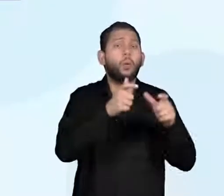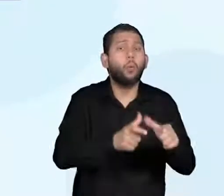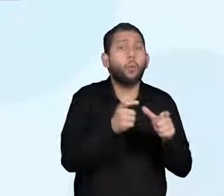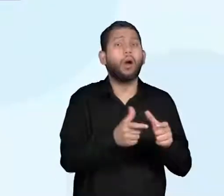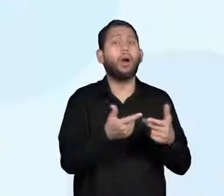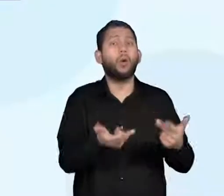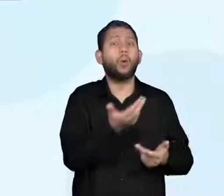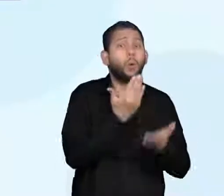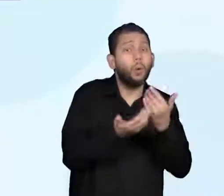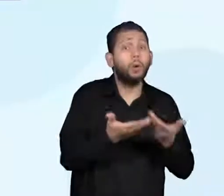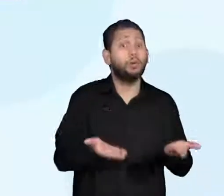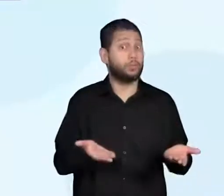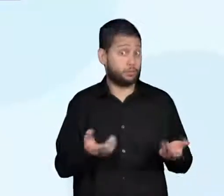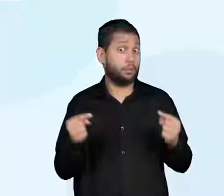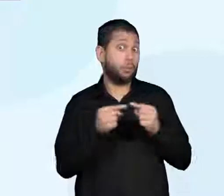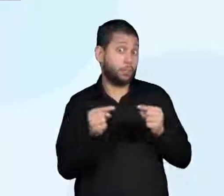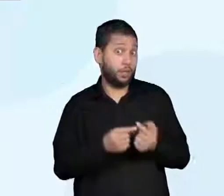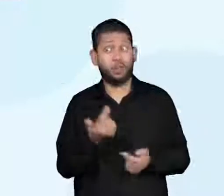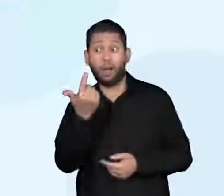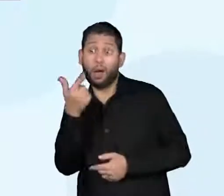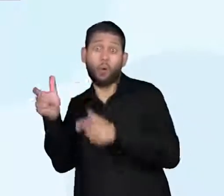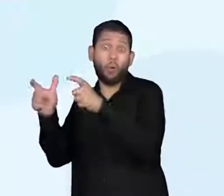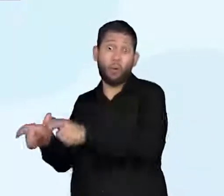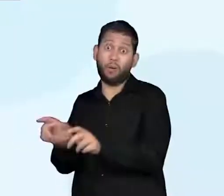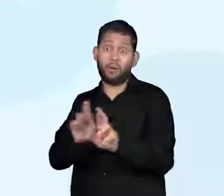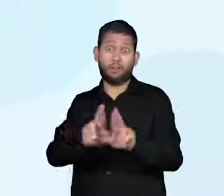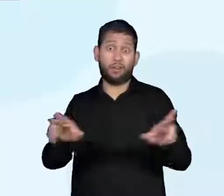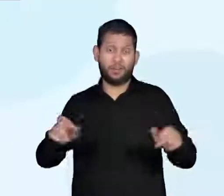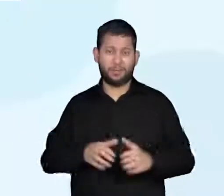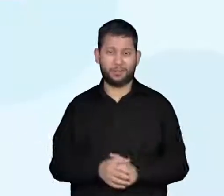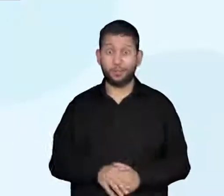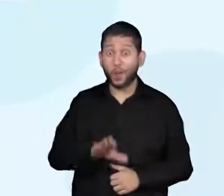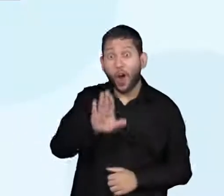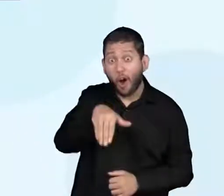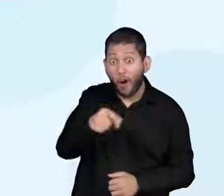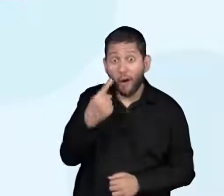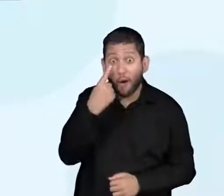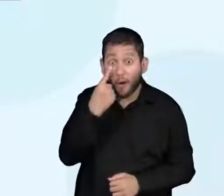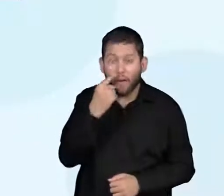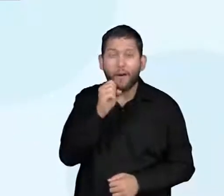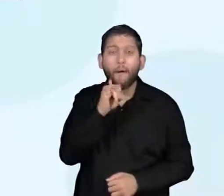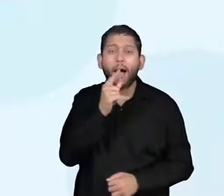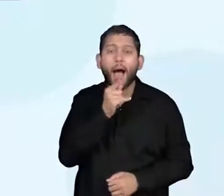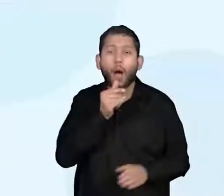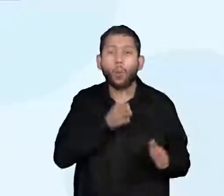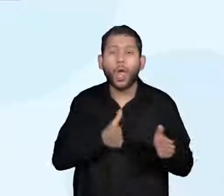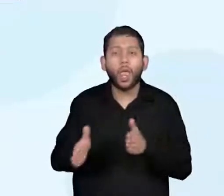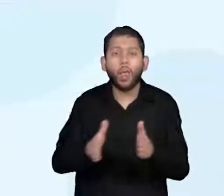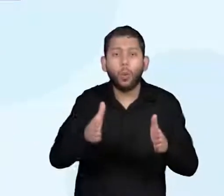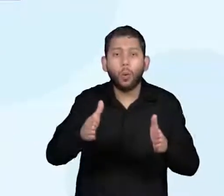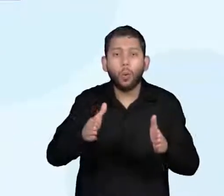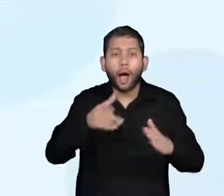Adultos que vivem em rios turvos tendem a ser rosados.